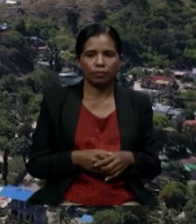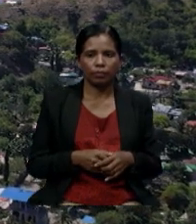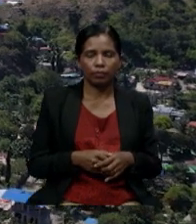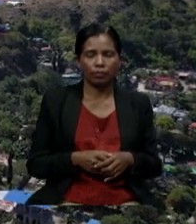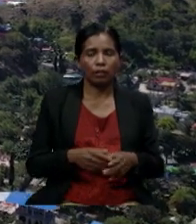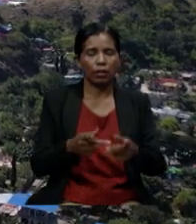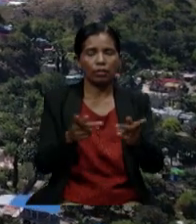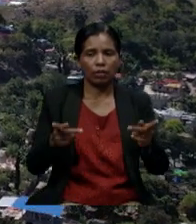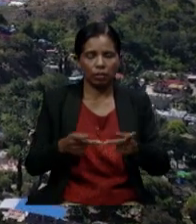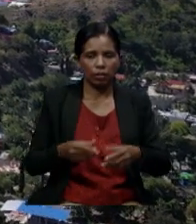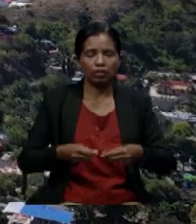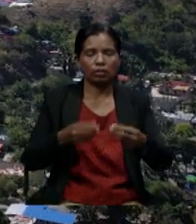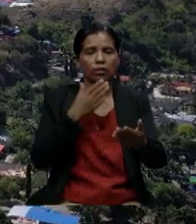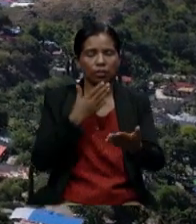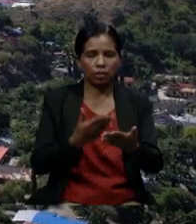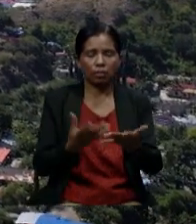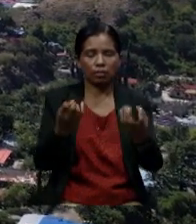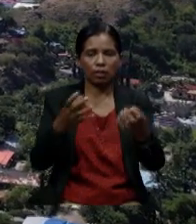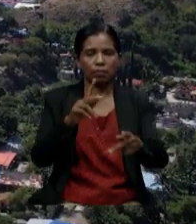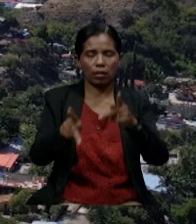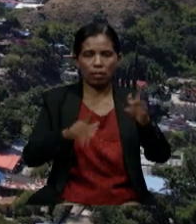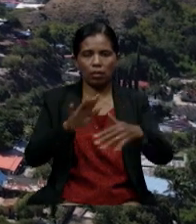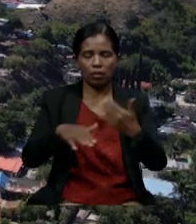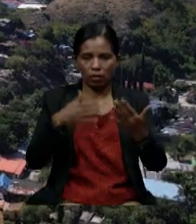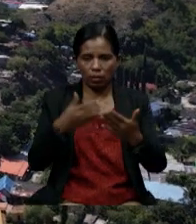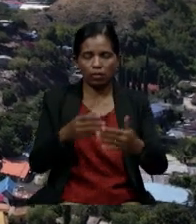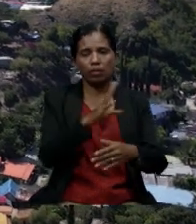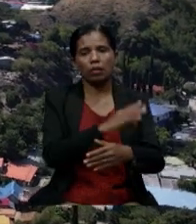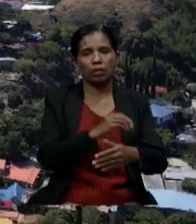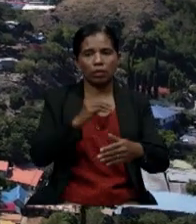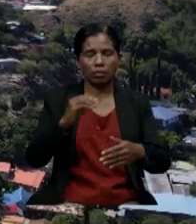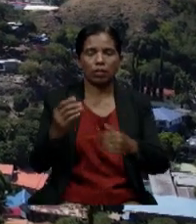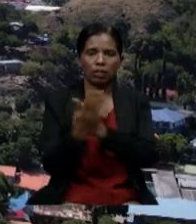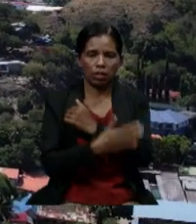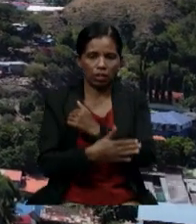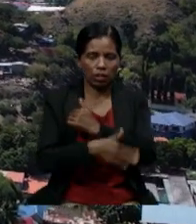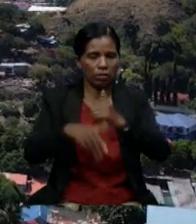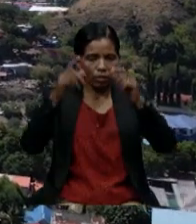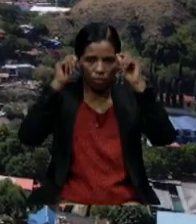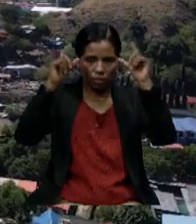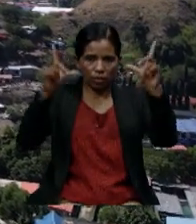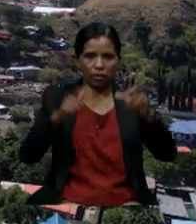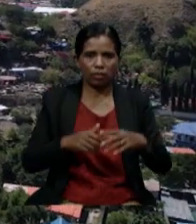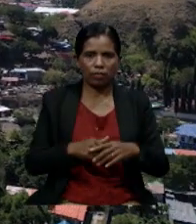Turismo marina se fo benefício barak liu ba comunidade sira no mos ba nasaun Timor Leste.